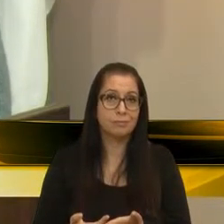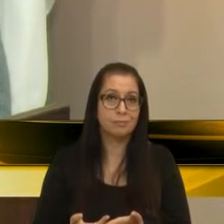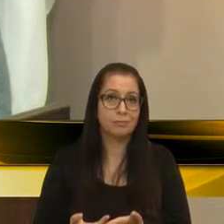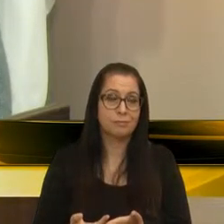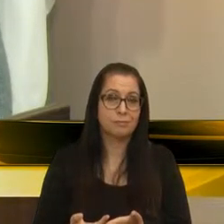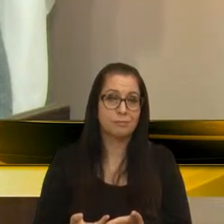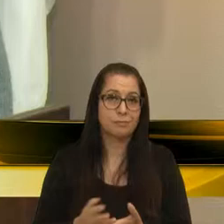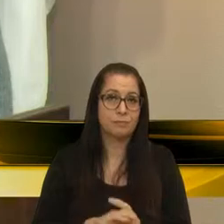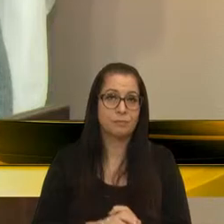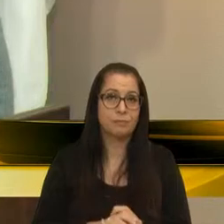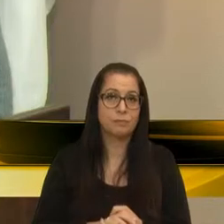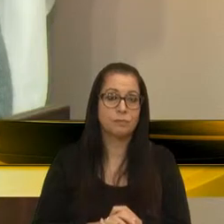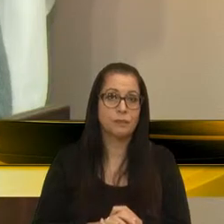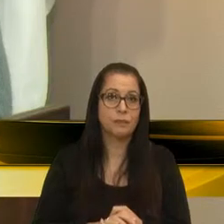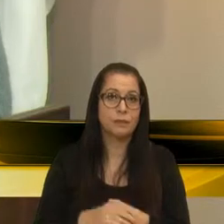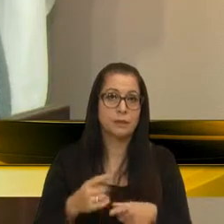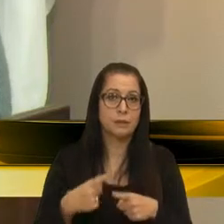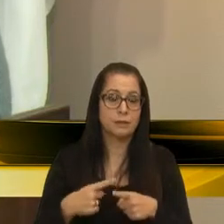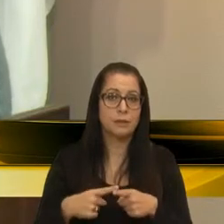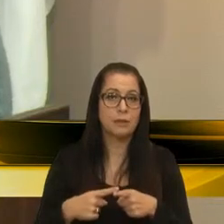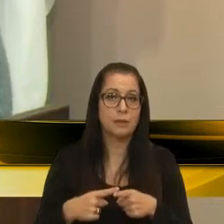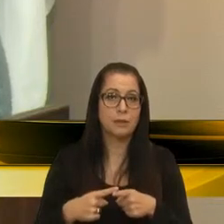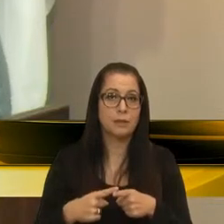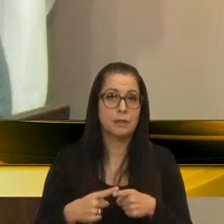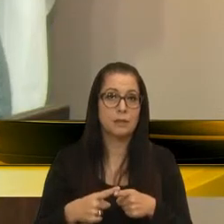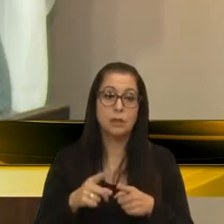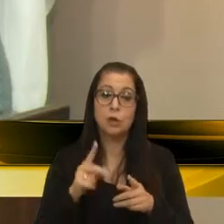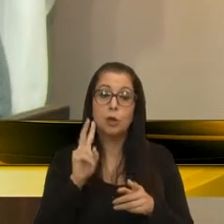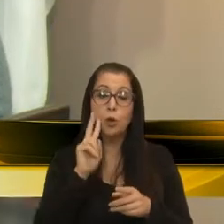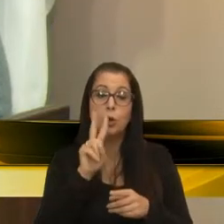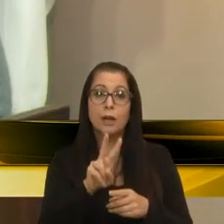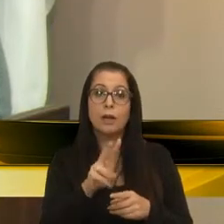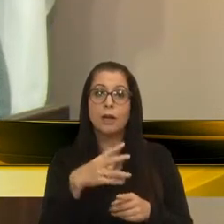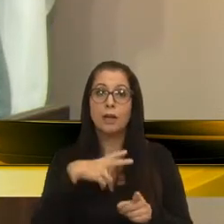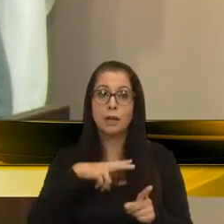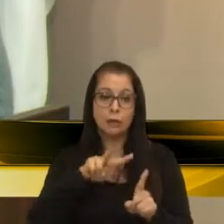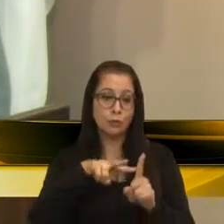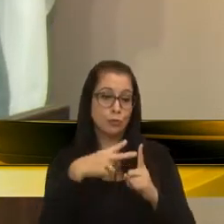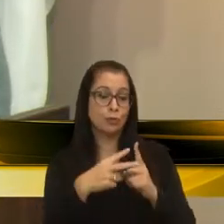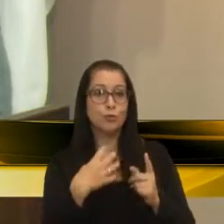dessa situação, né? Porque a gente tem que olhar de uma forma